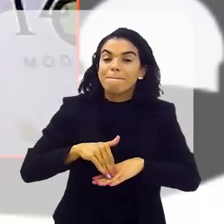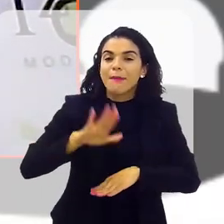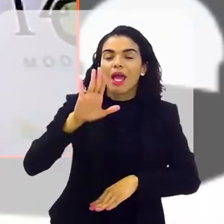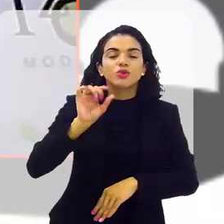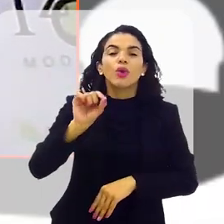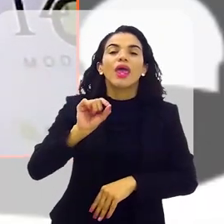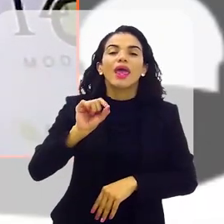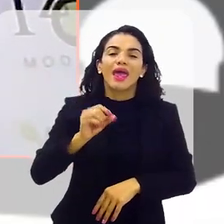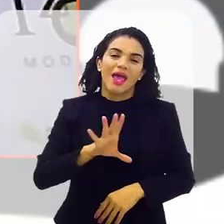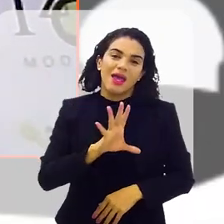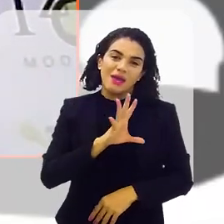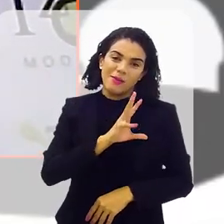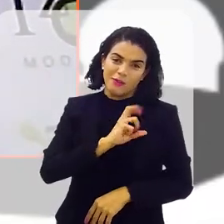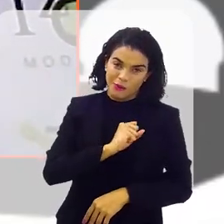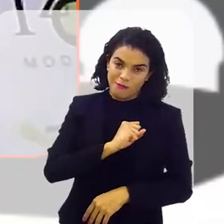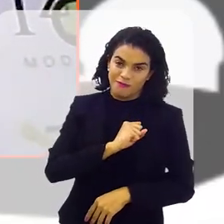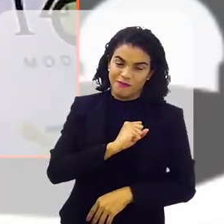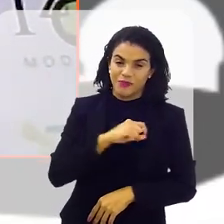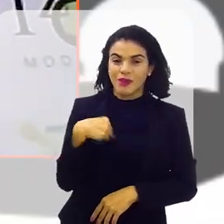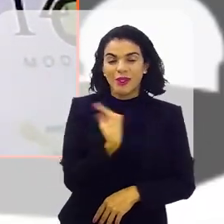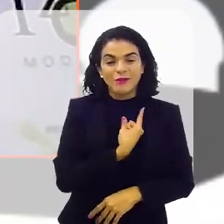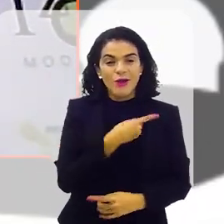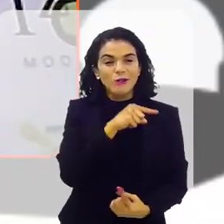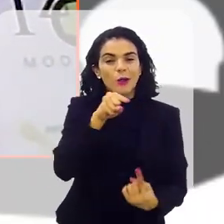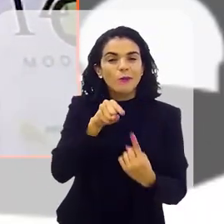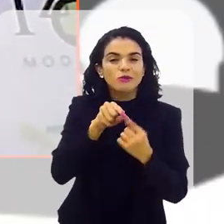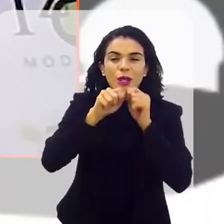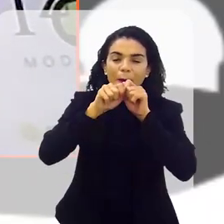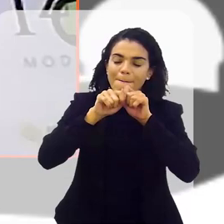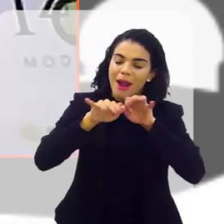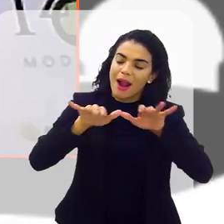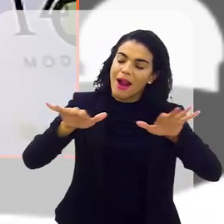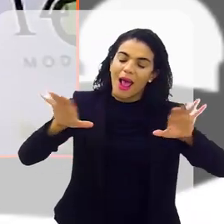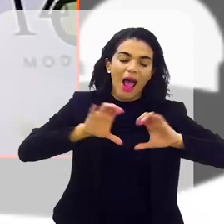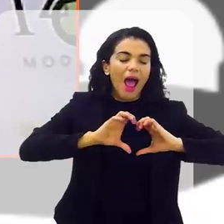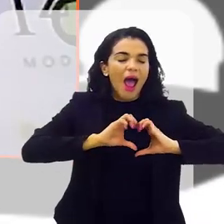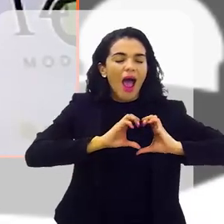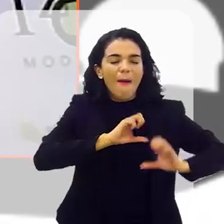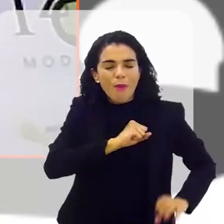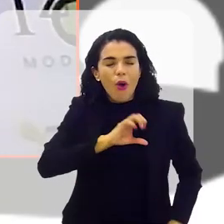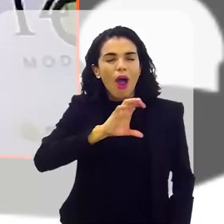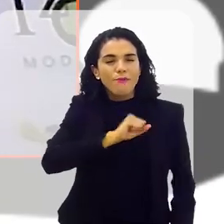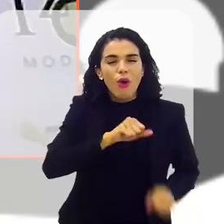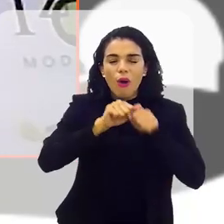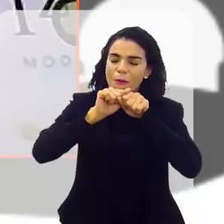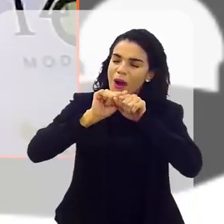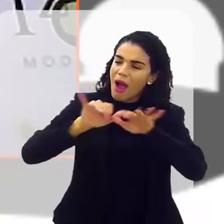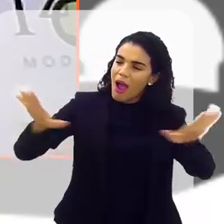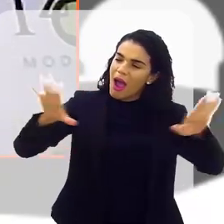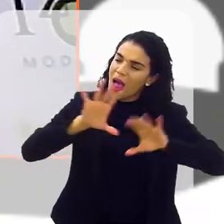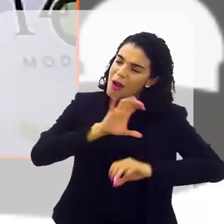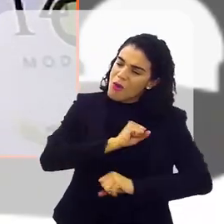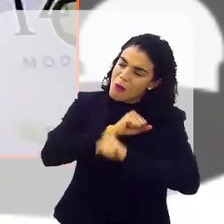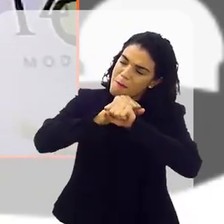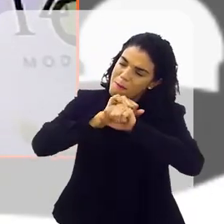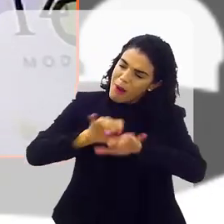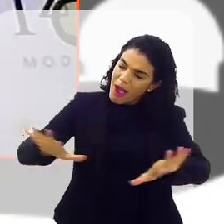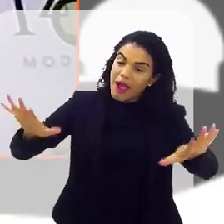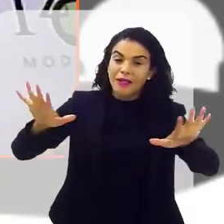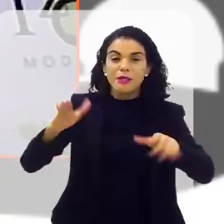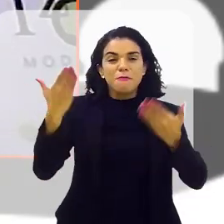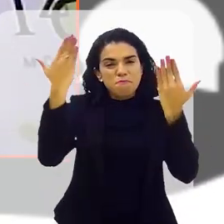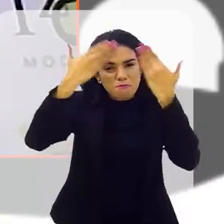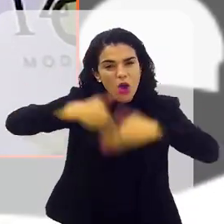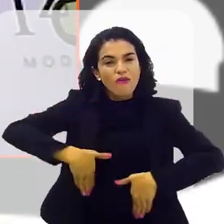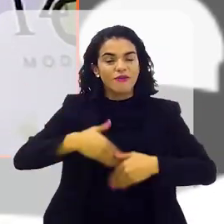vai ter muito amor nosso objetivo é espalhar amor e mostrar para a sociedade que todos